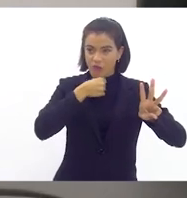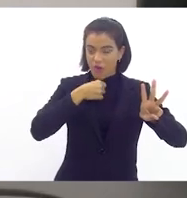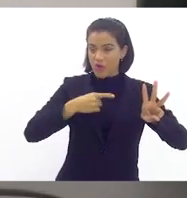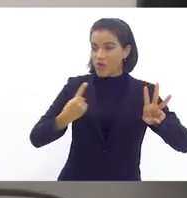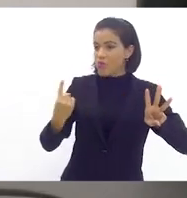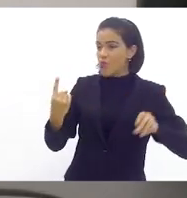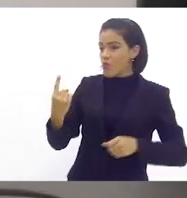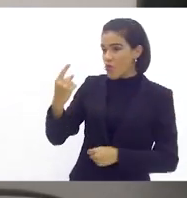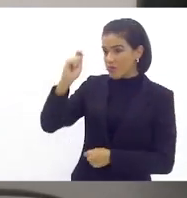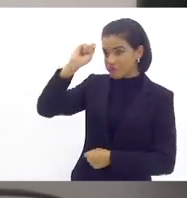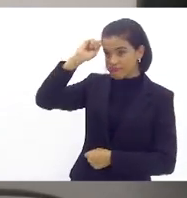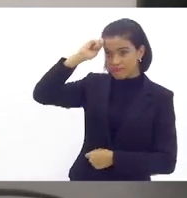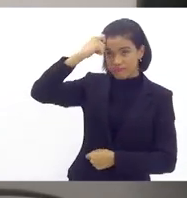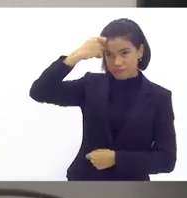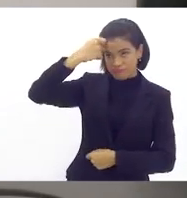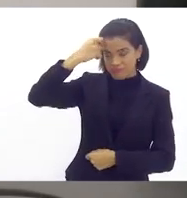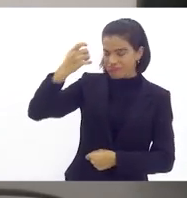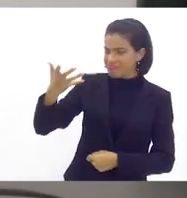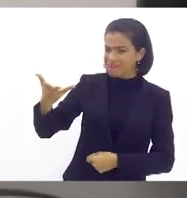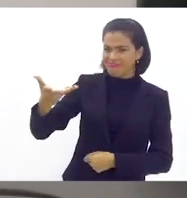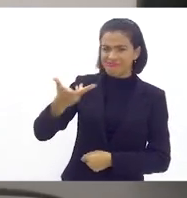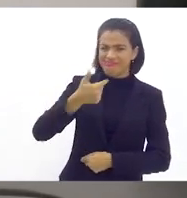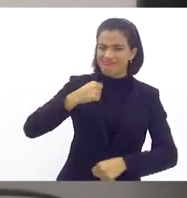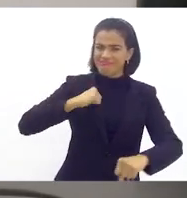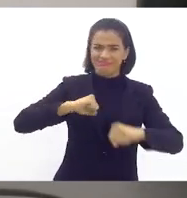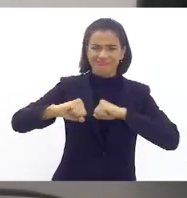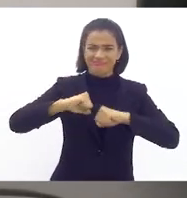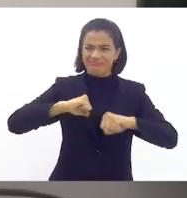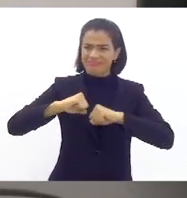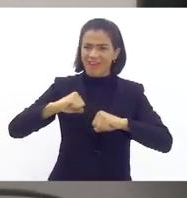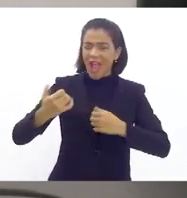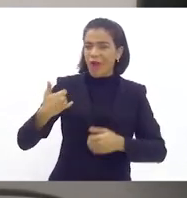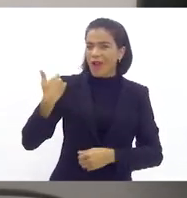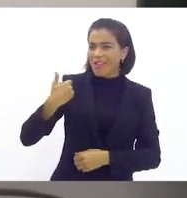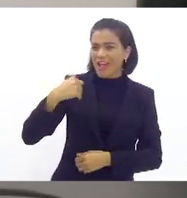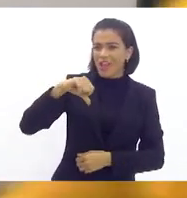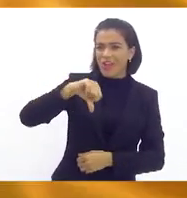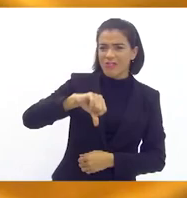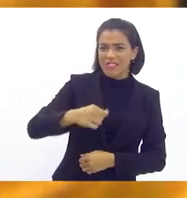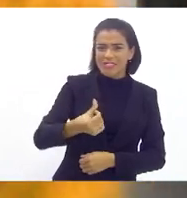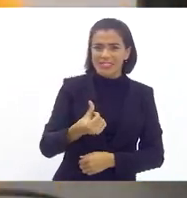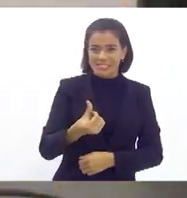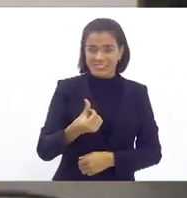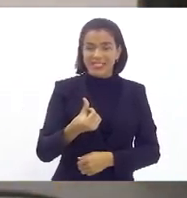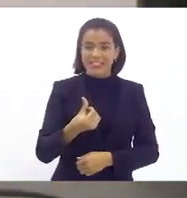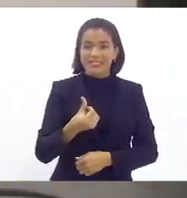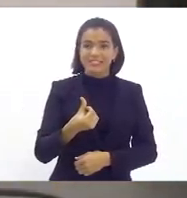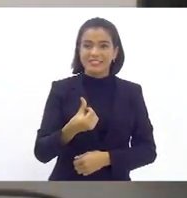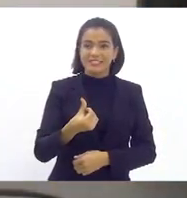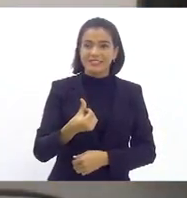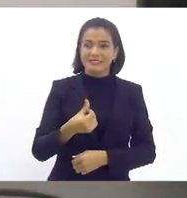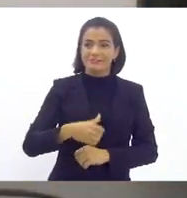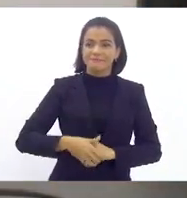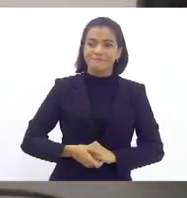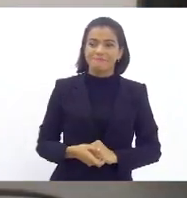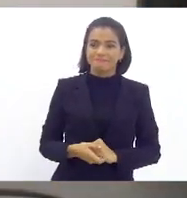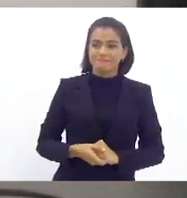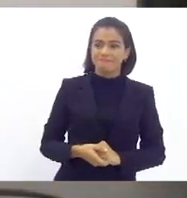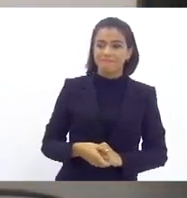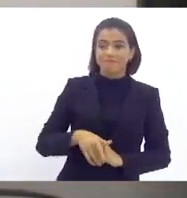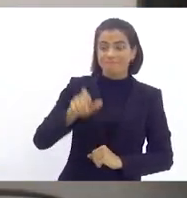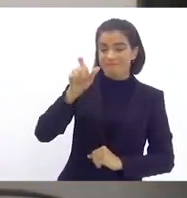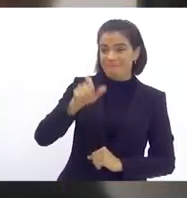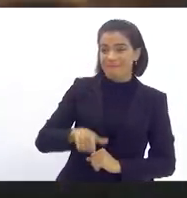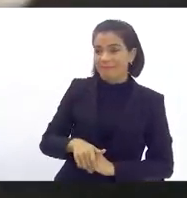negra, uma mulher incrível, guerreira, que está fazendo 96 anos, e que ela